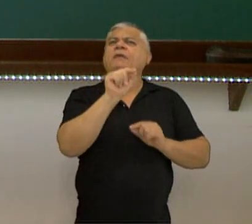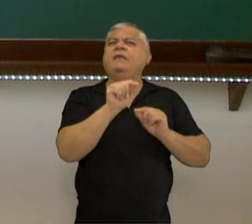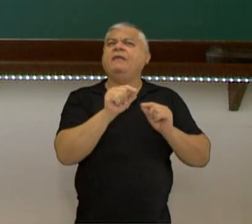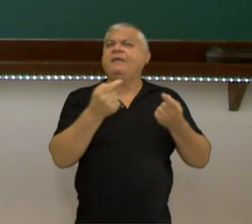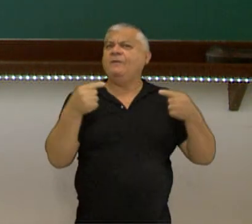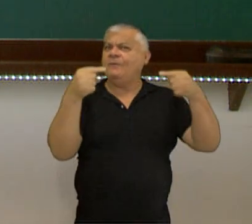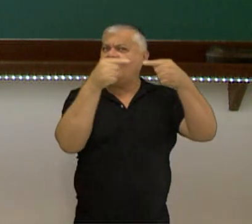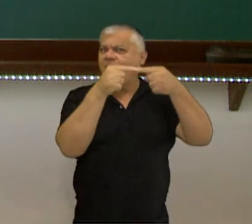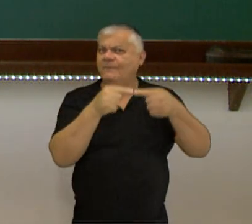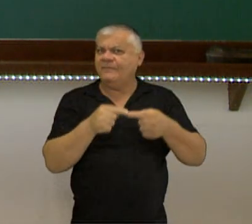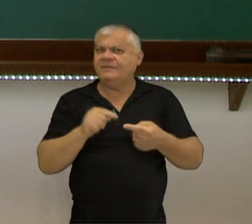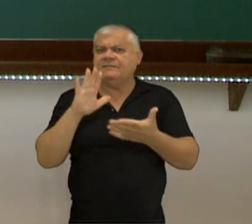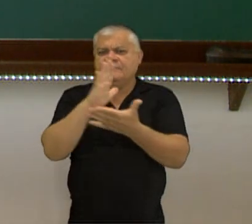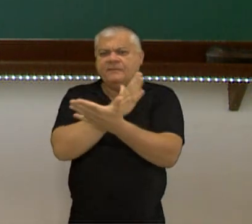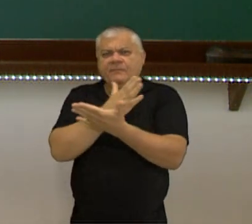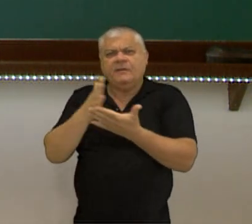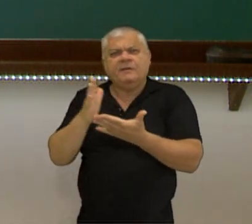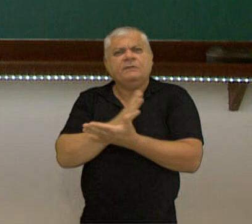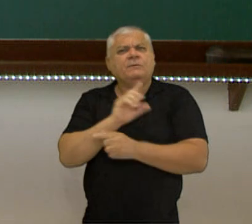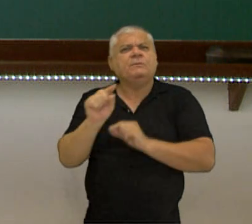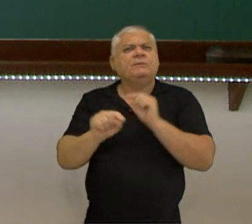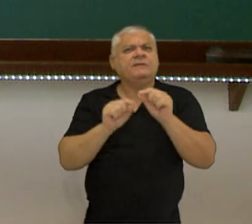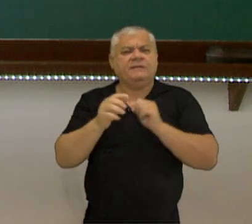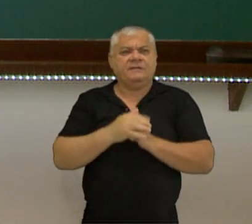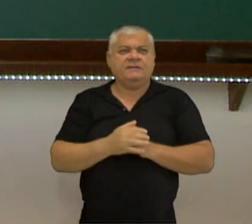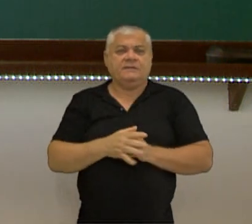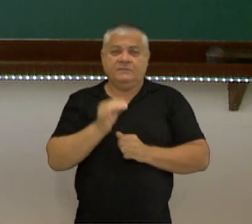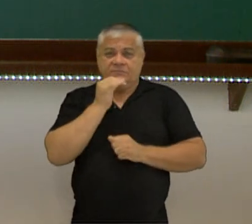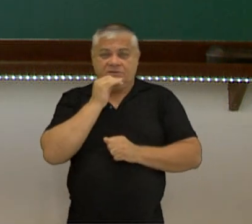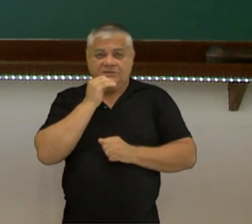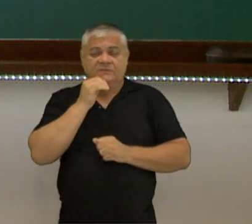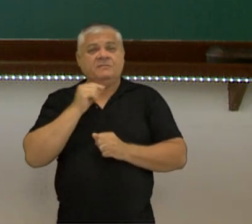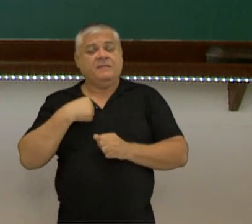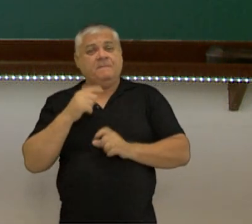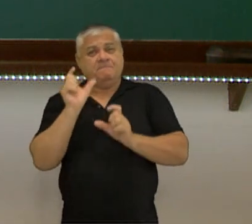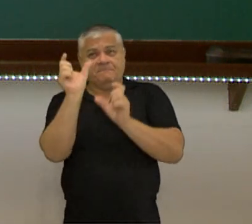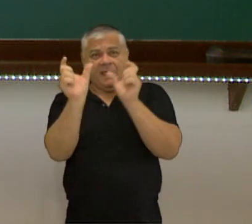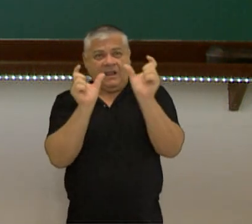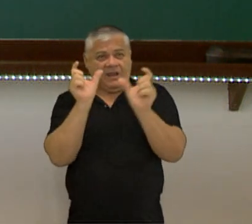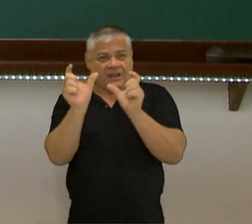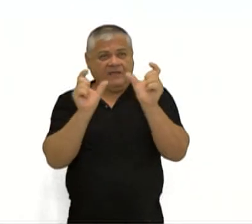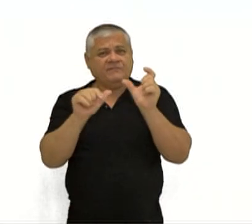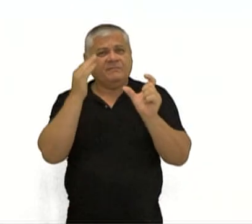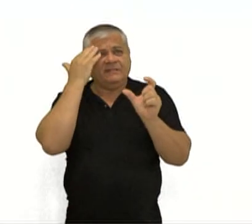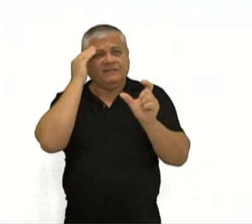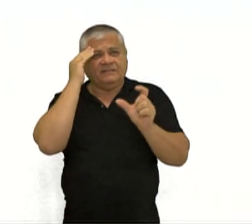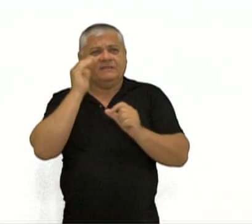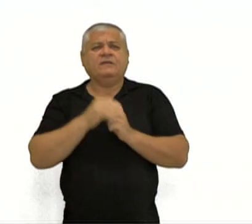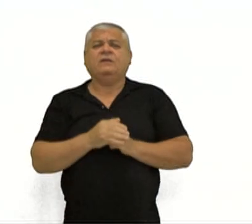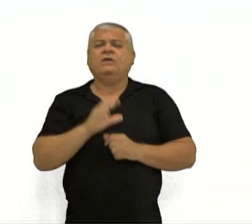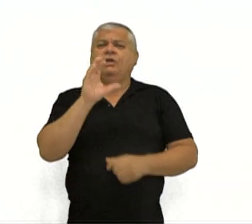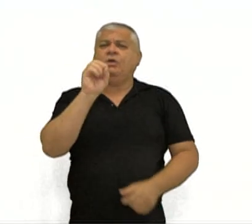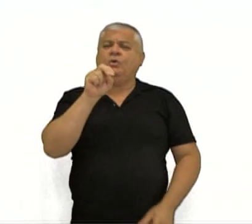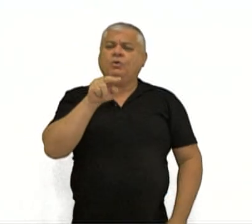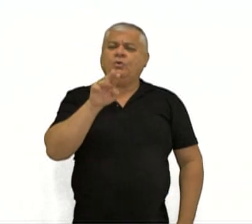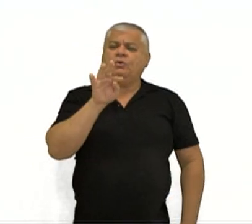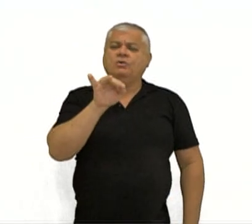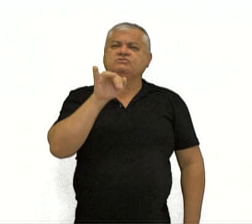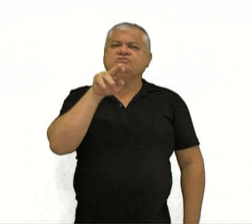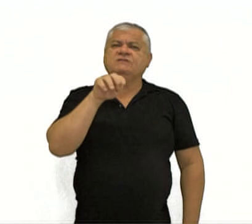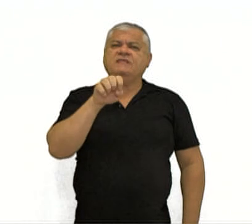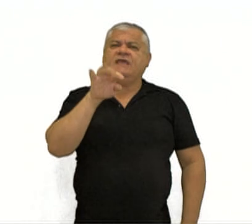realidade. E que divisões são essas? Colocamos então algumas palavrinhas para a gente relembrar essas divisões.